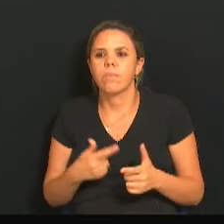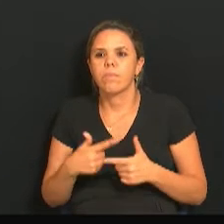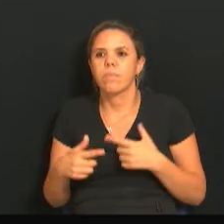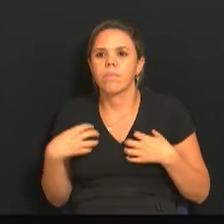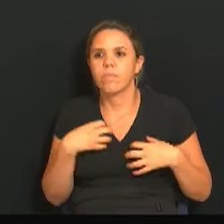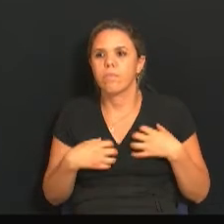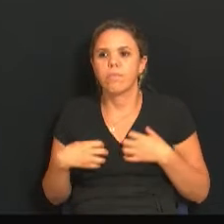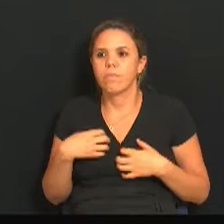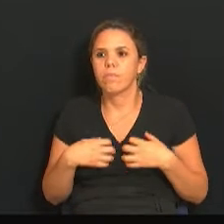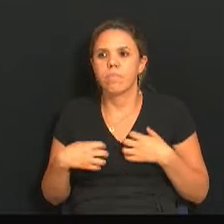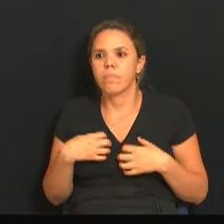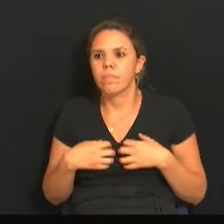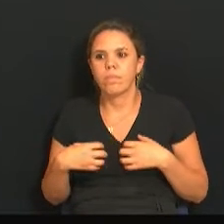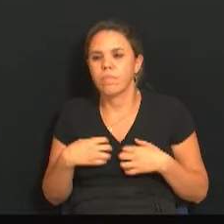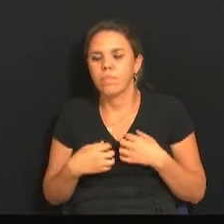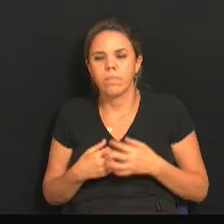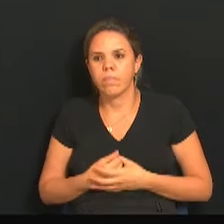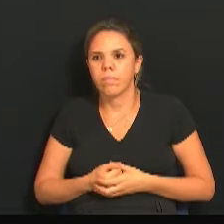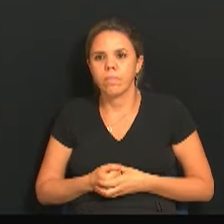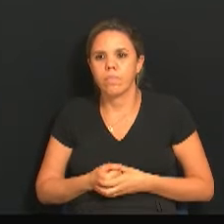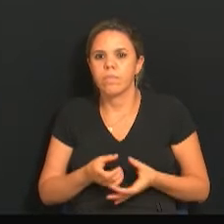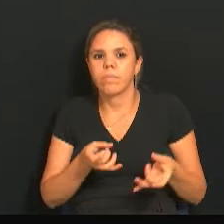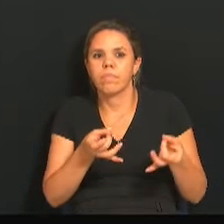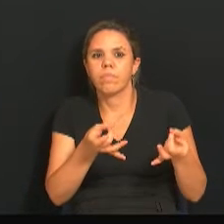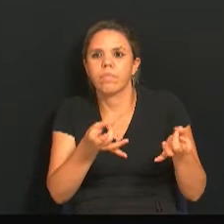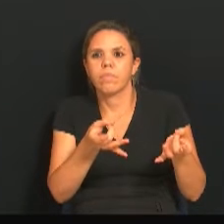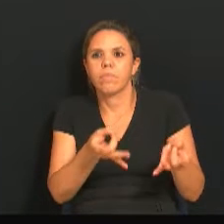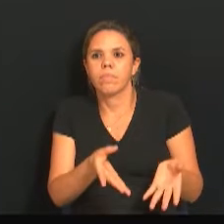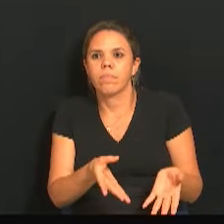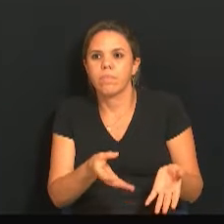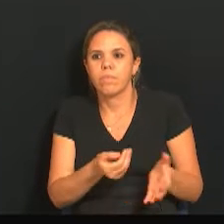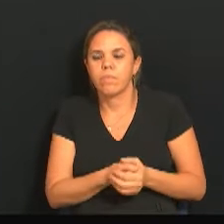né, de abandono, né,